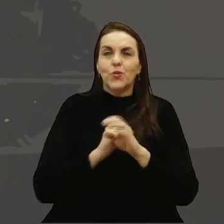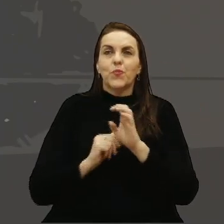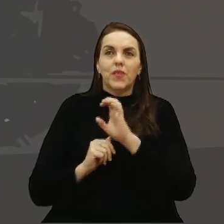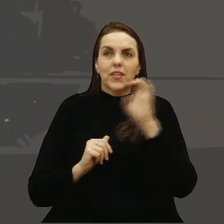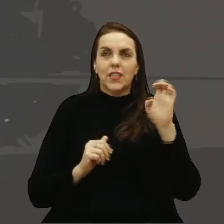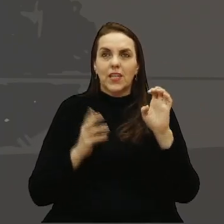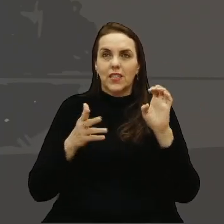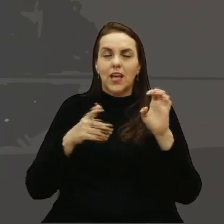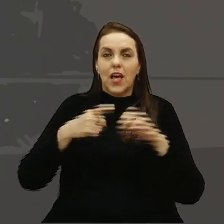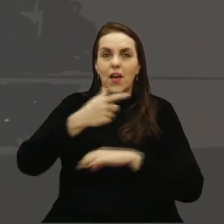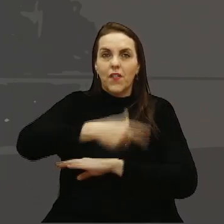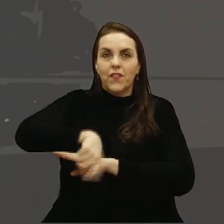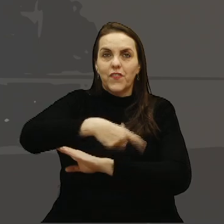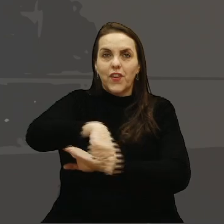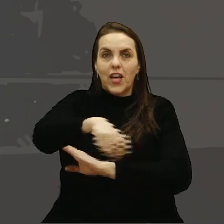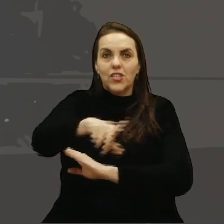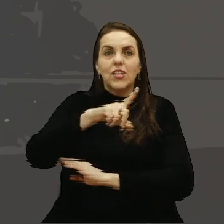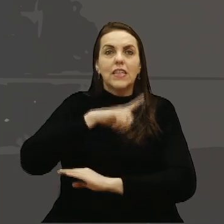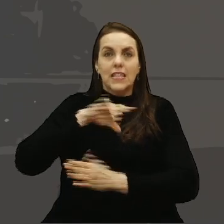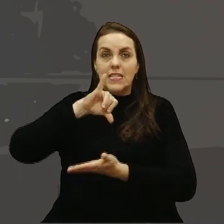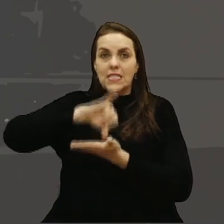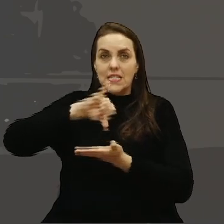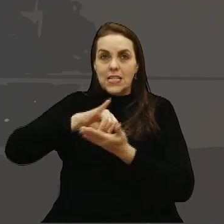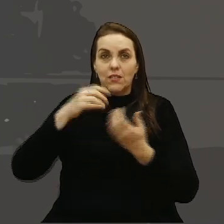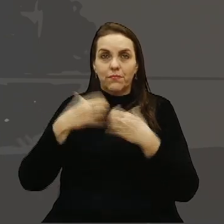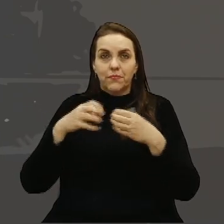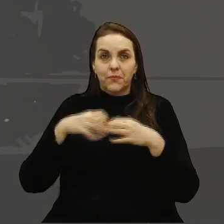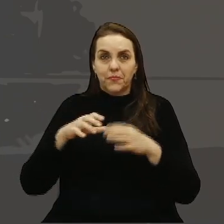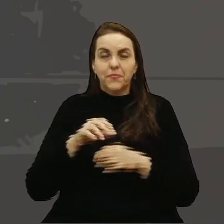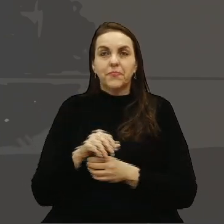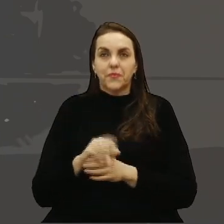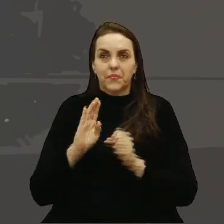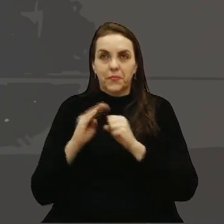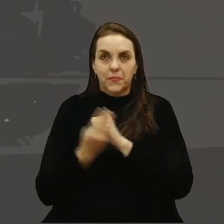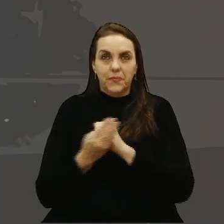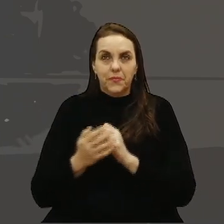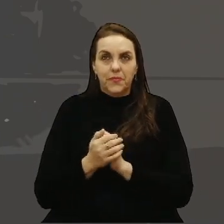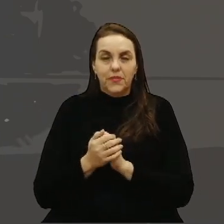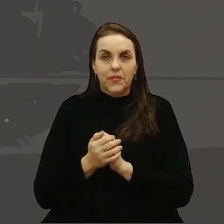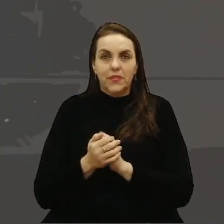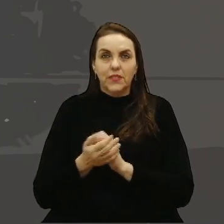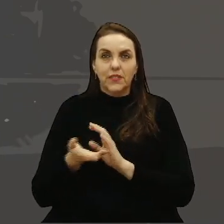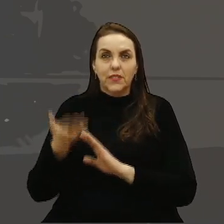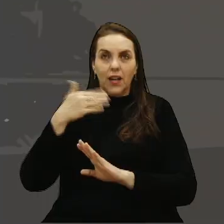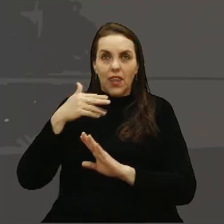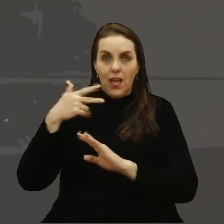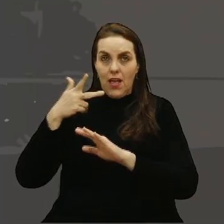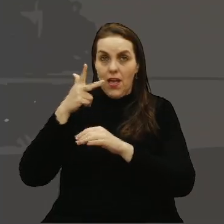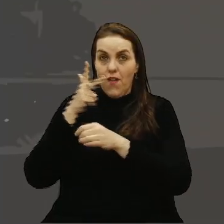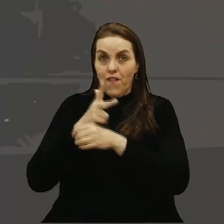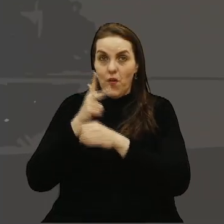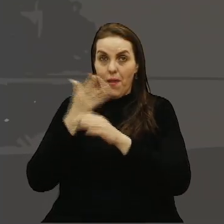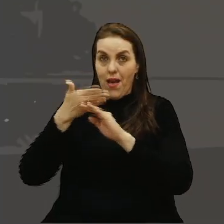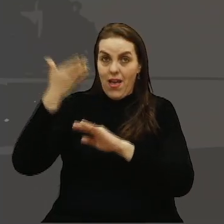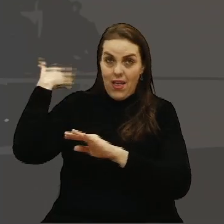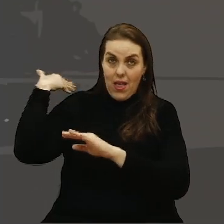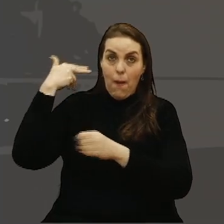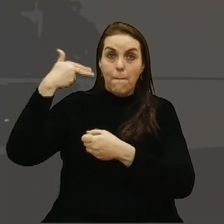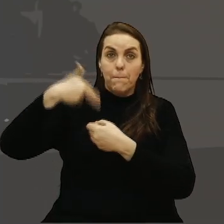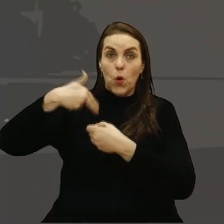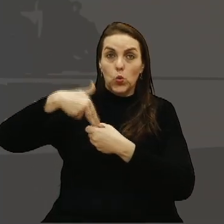segurança, ali tem o centro comunitário do bairro, e aqui nas costas de onde nós estamos filmando tem um posto de combustível. Então, um